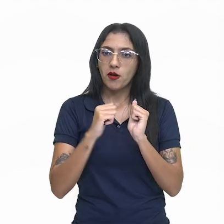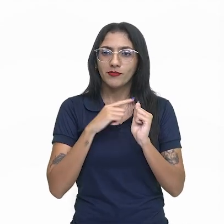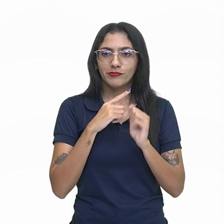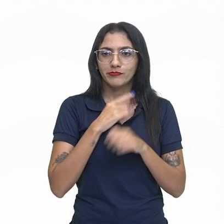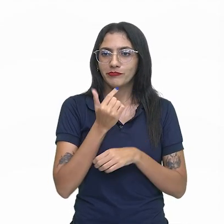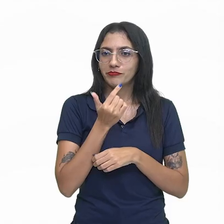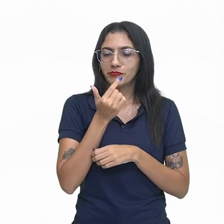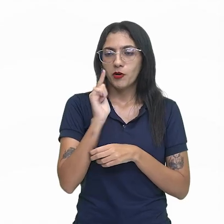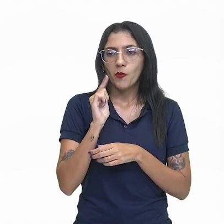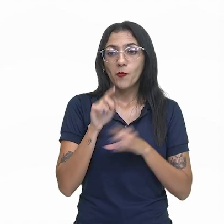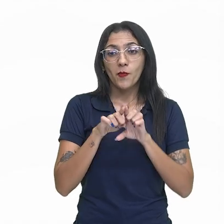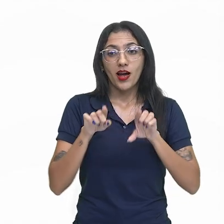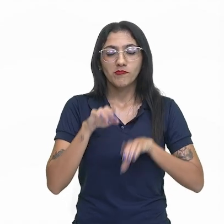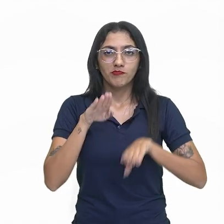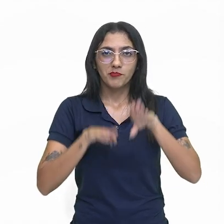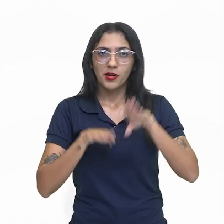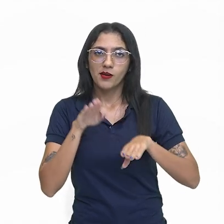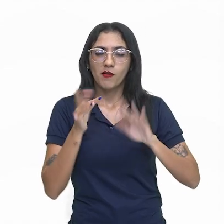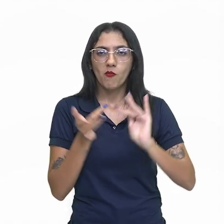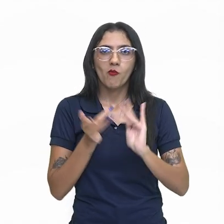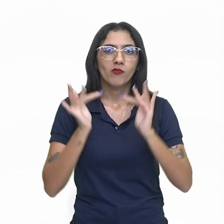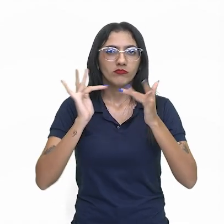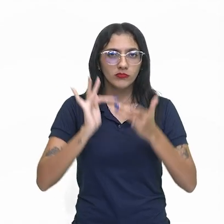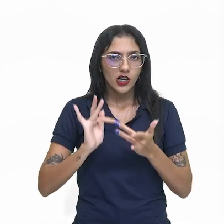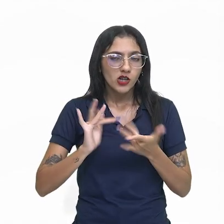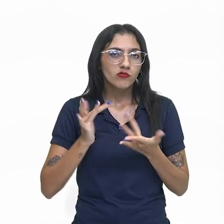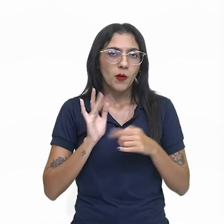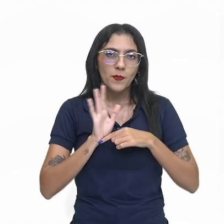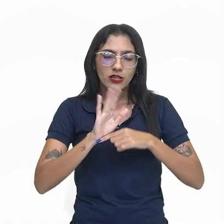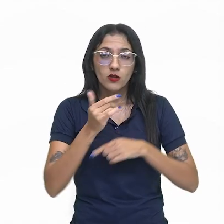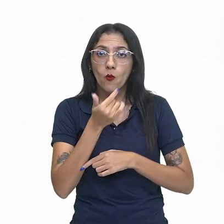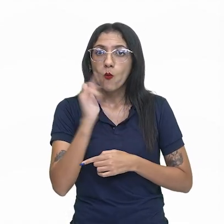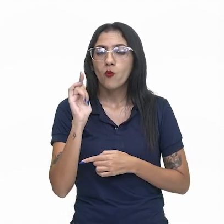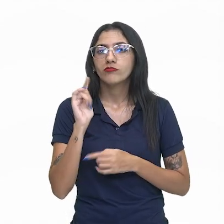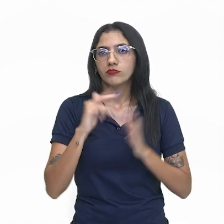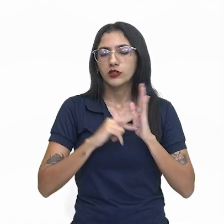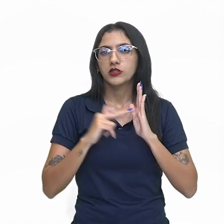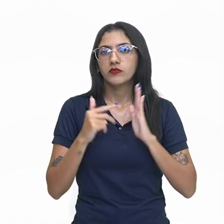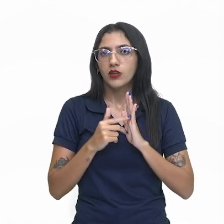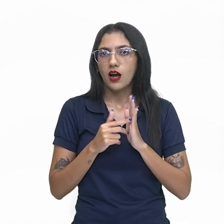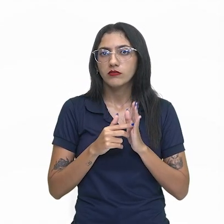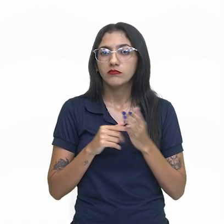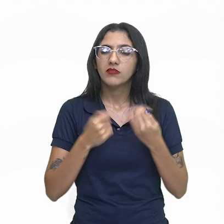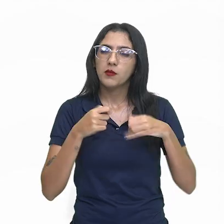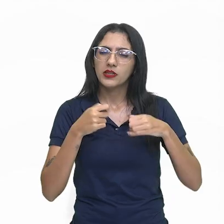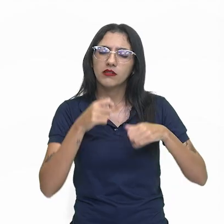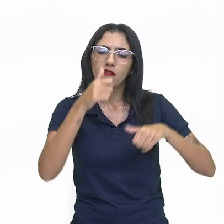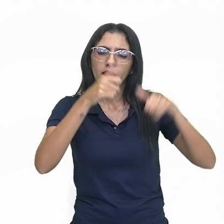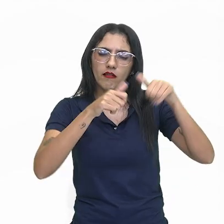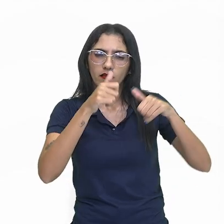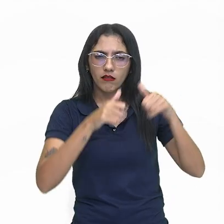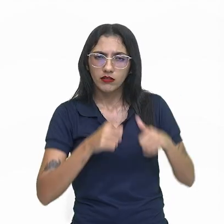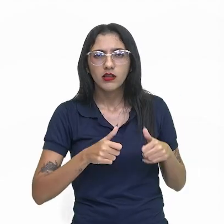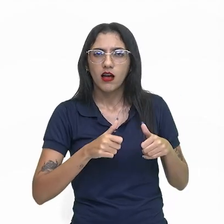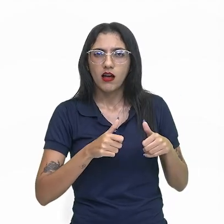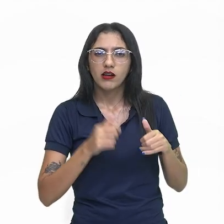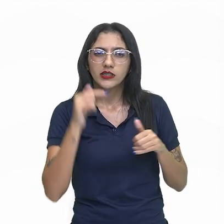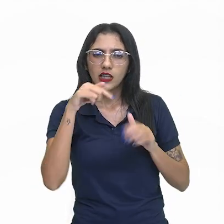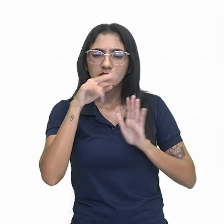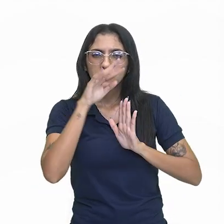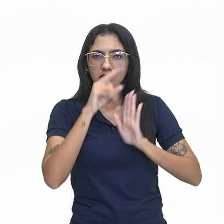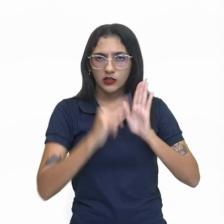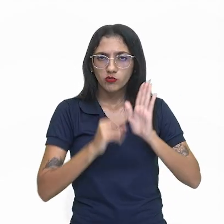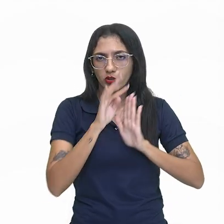aparecer, dependendo do contexto, expressar outro sentido. Por isso que é bom analisar dentro do